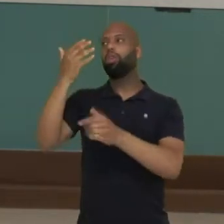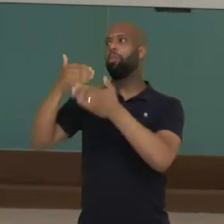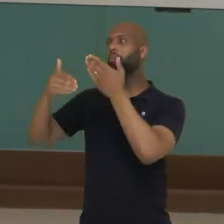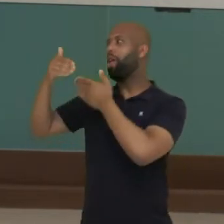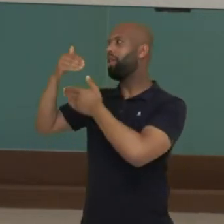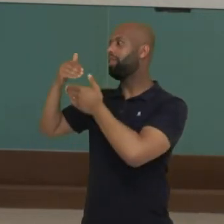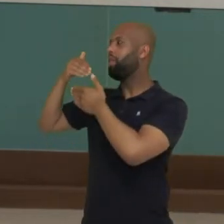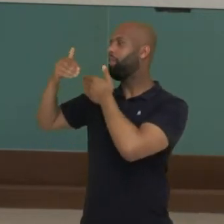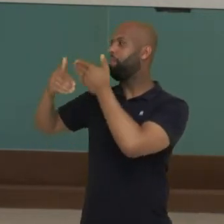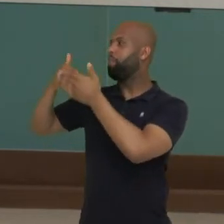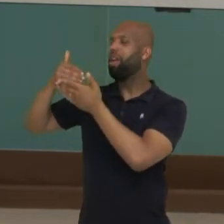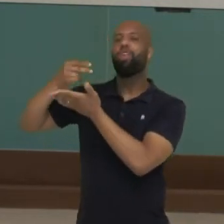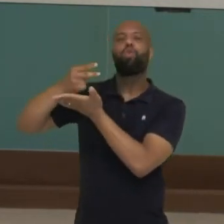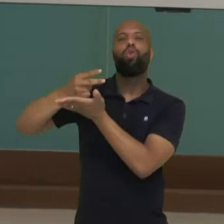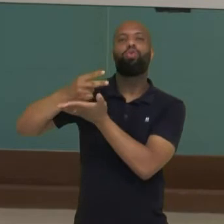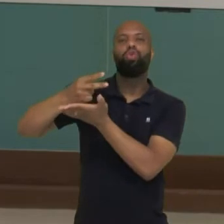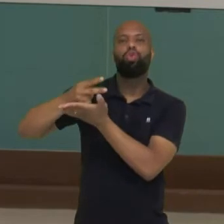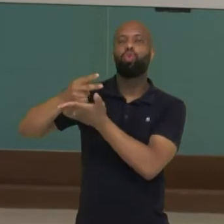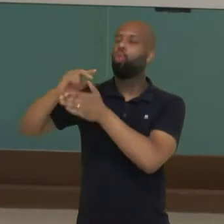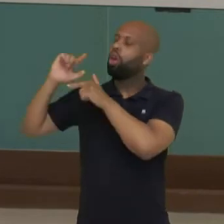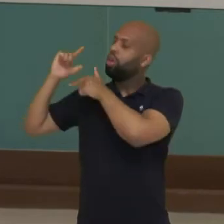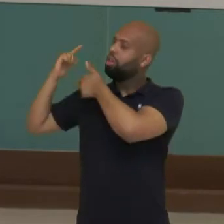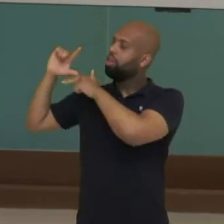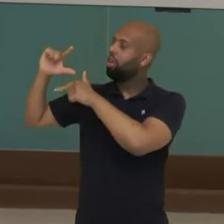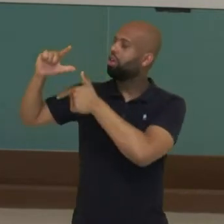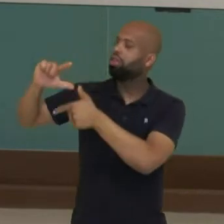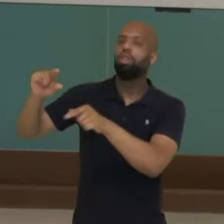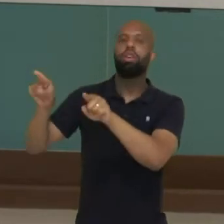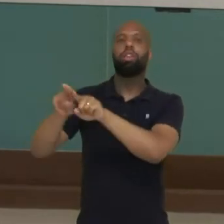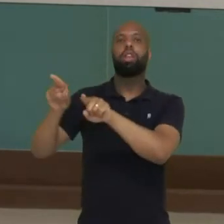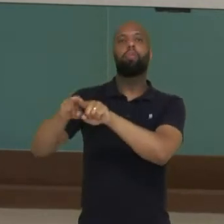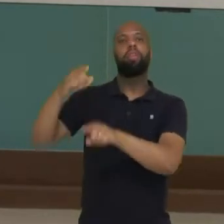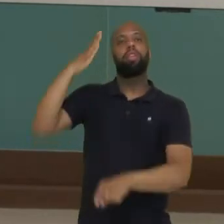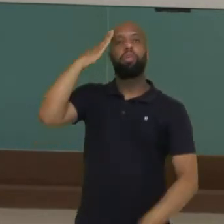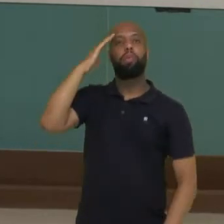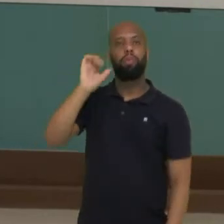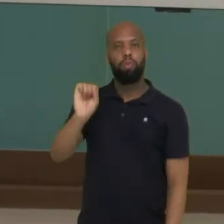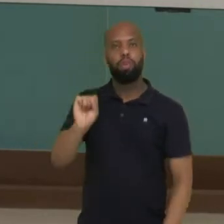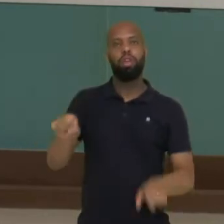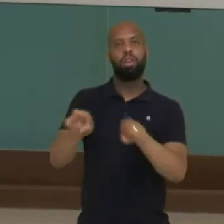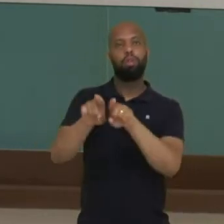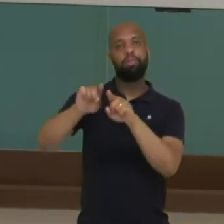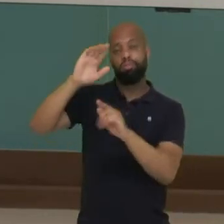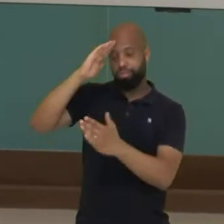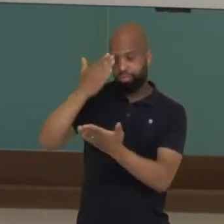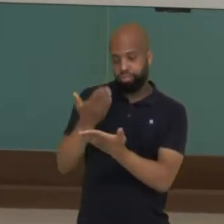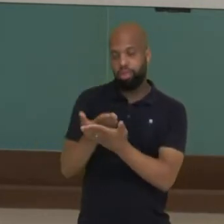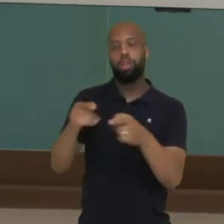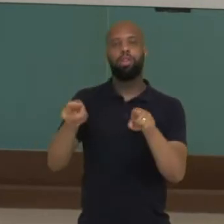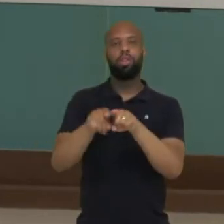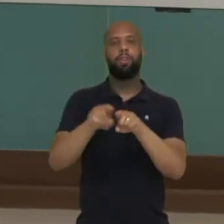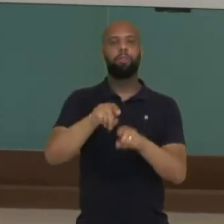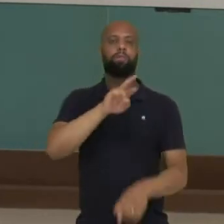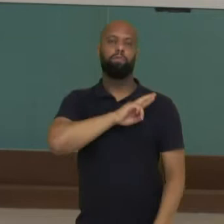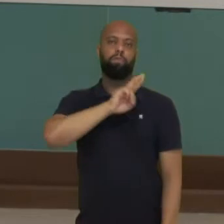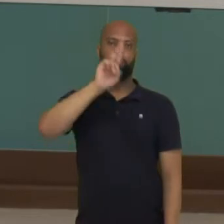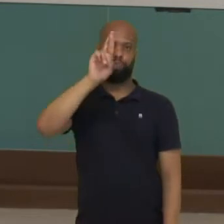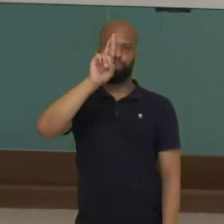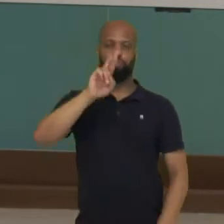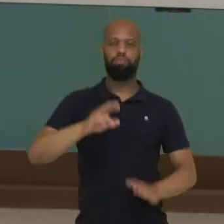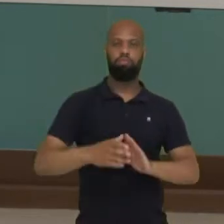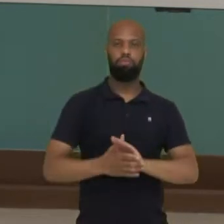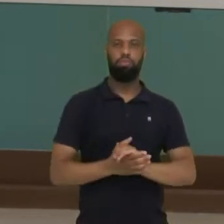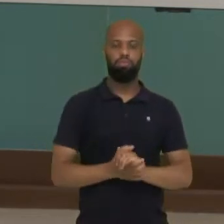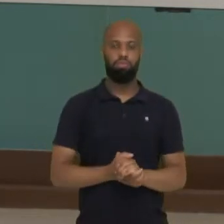perpetua, mantendo desta forma a tradição, a sabedoria, a crença e a religiosidade.